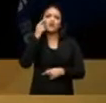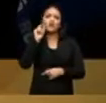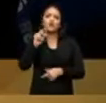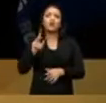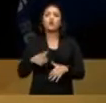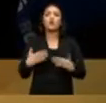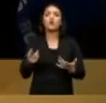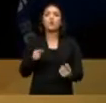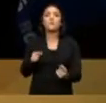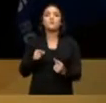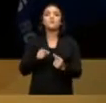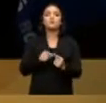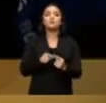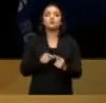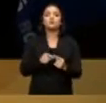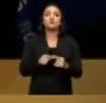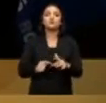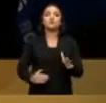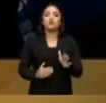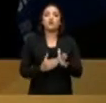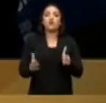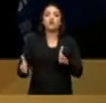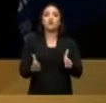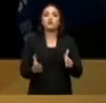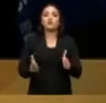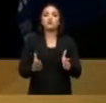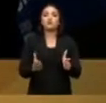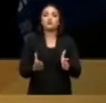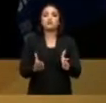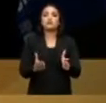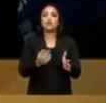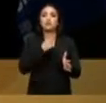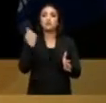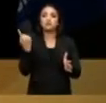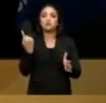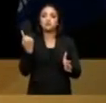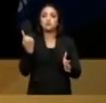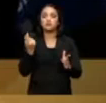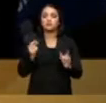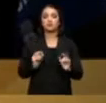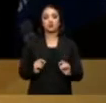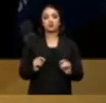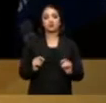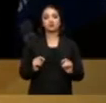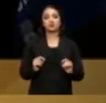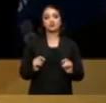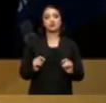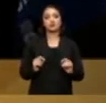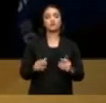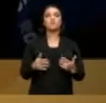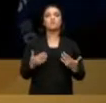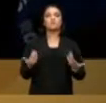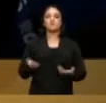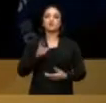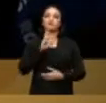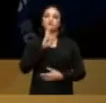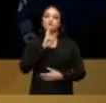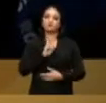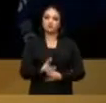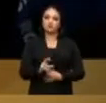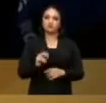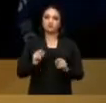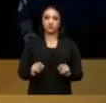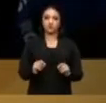prescrição. E a resposta está no Código Penal. Na data da aprovação da sentença condenatória, a